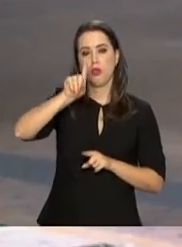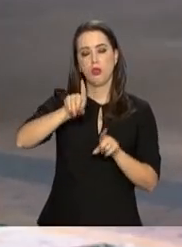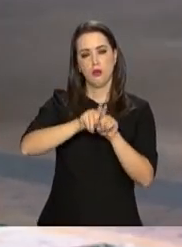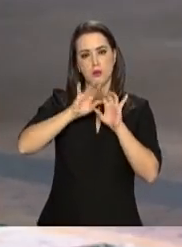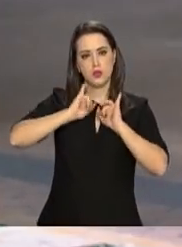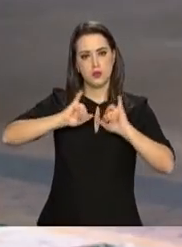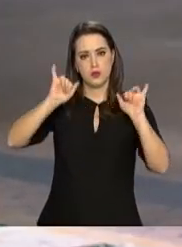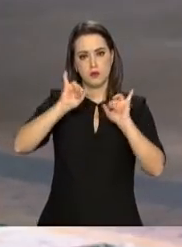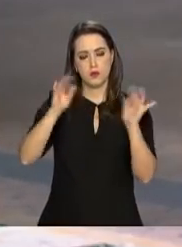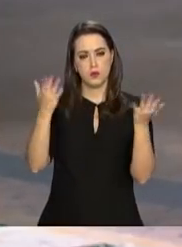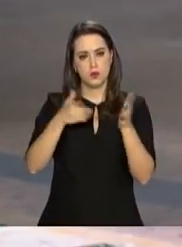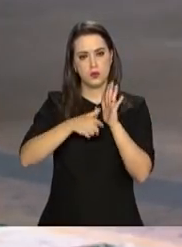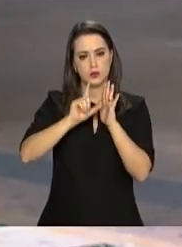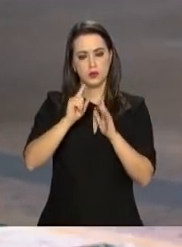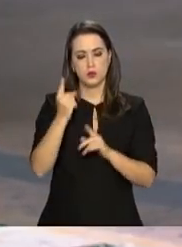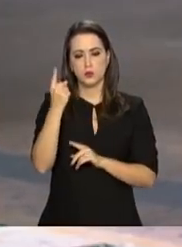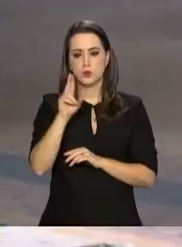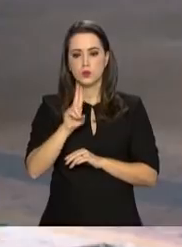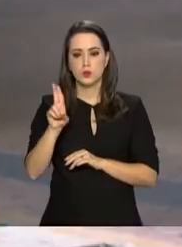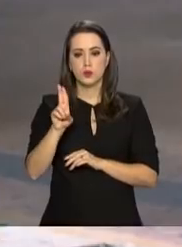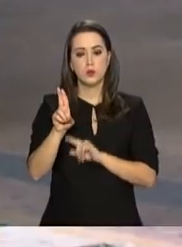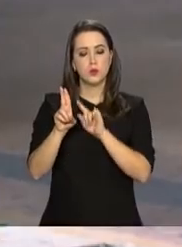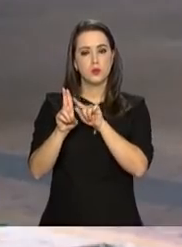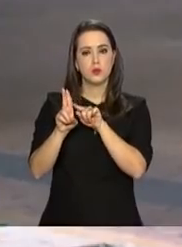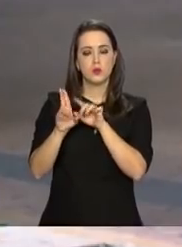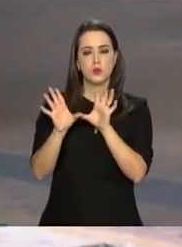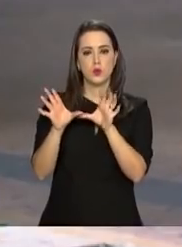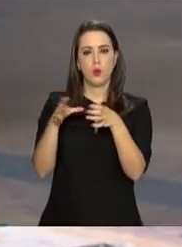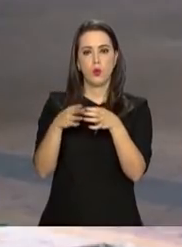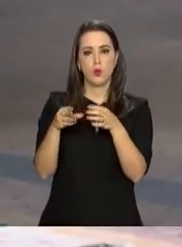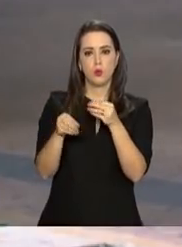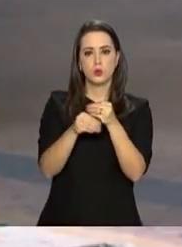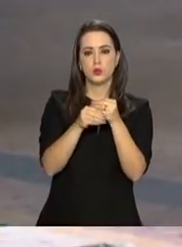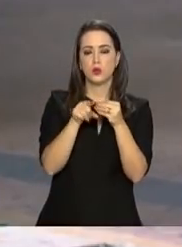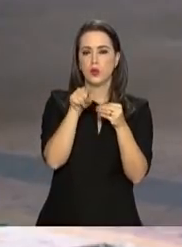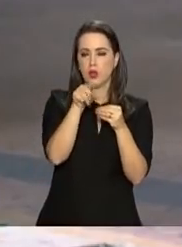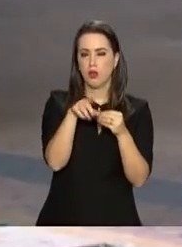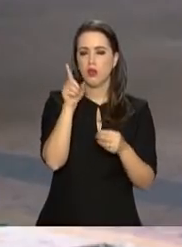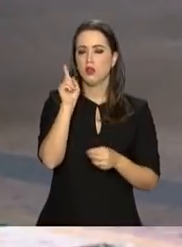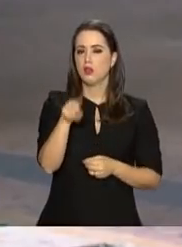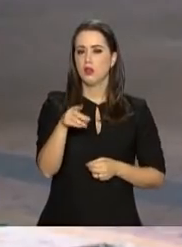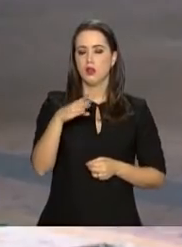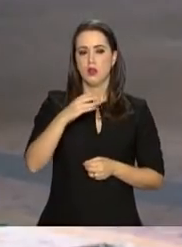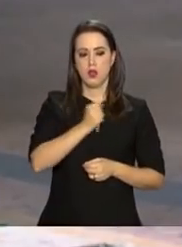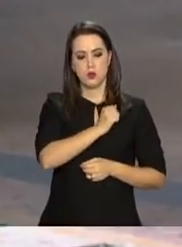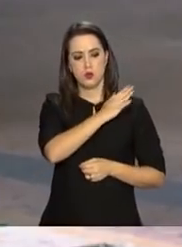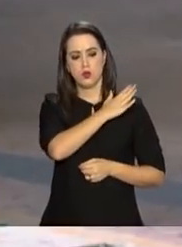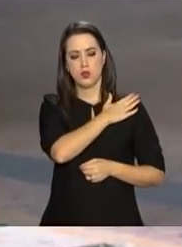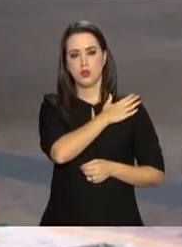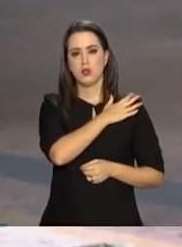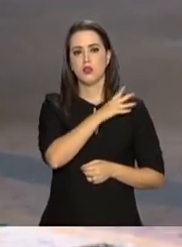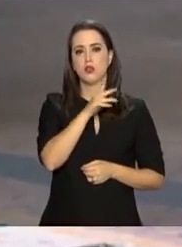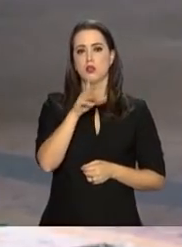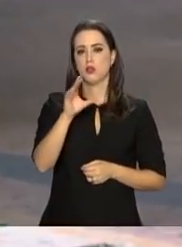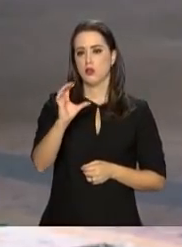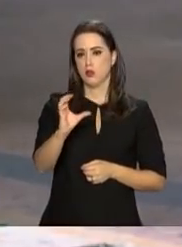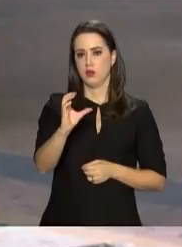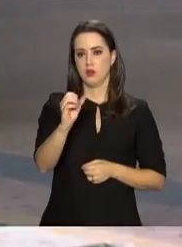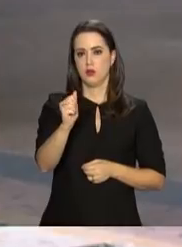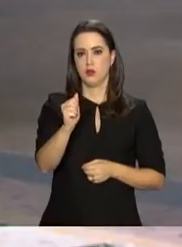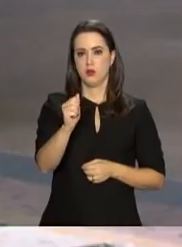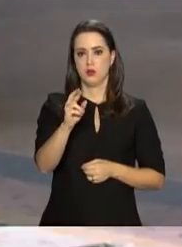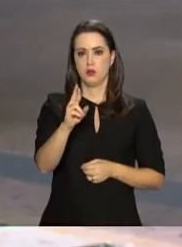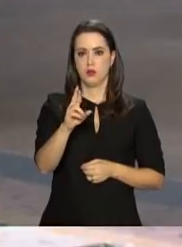divulgou hoje mais cedo mais um nome de uma equipe de mais um membro da equipe dele é o nome do General de divisão Carlos Alberto dos